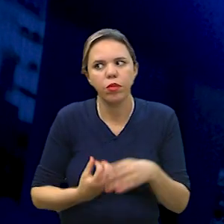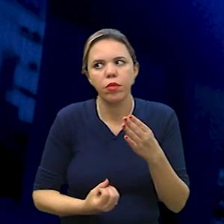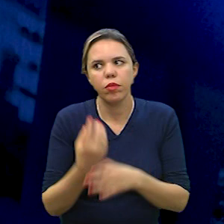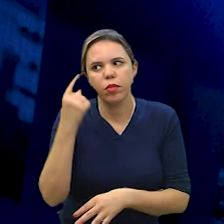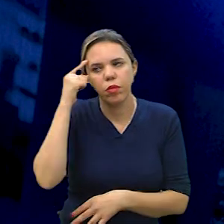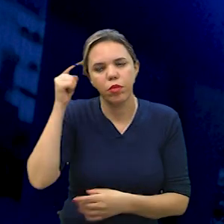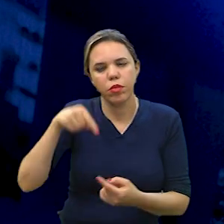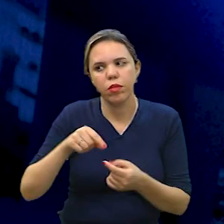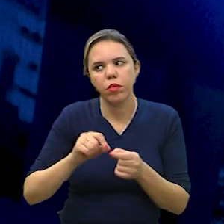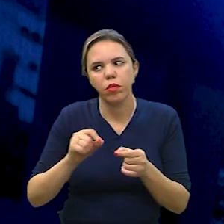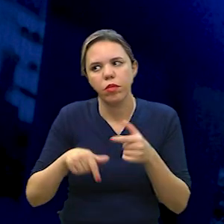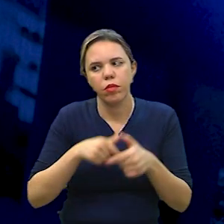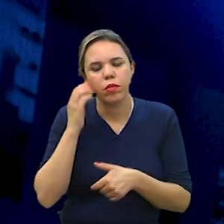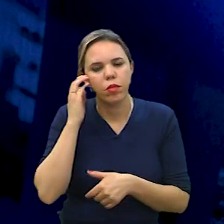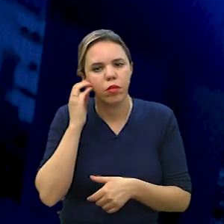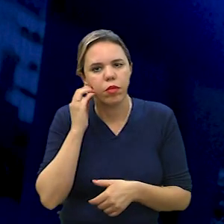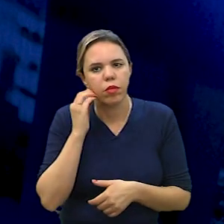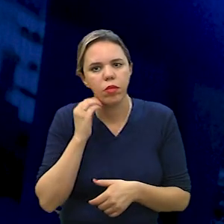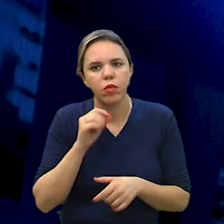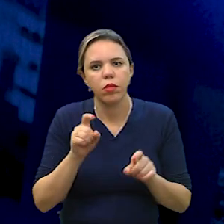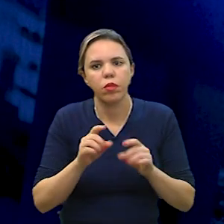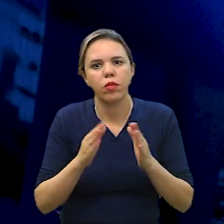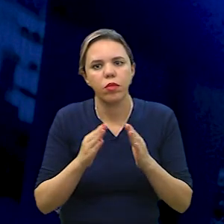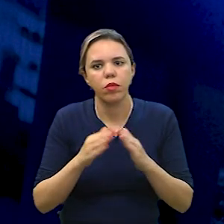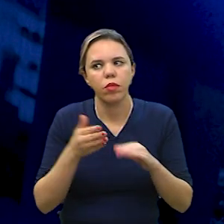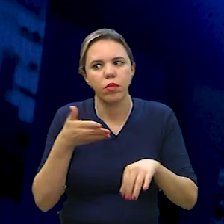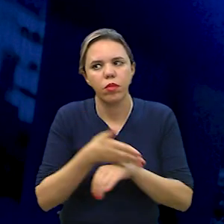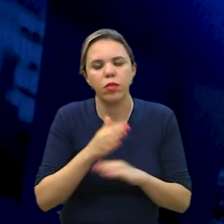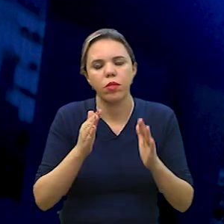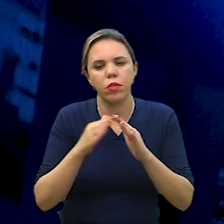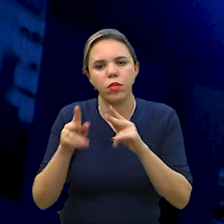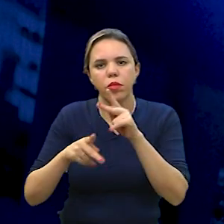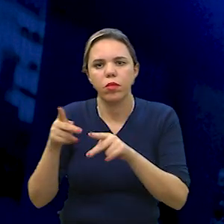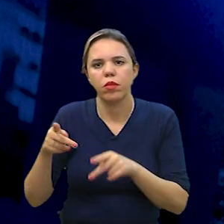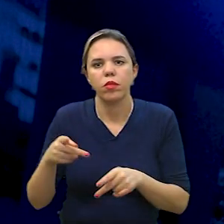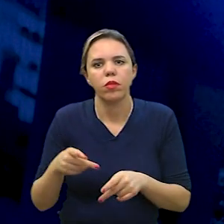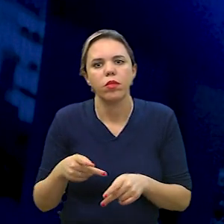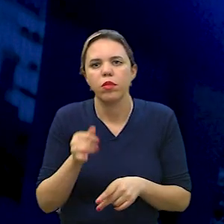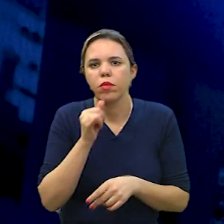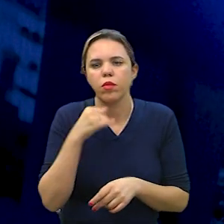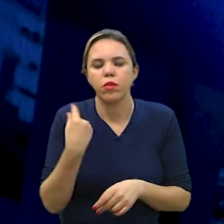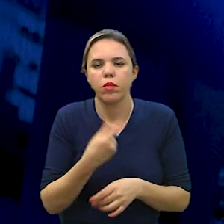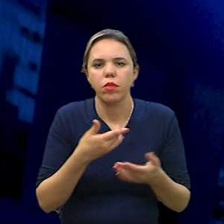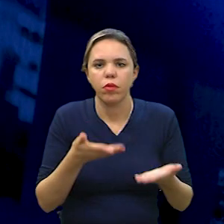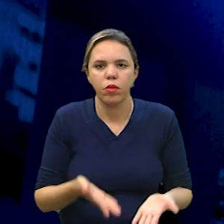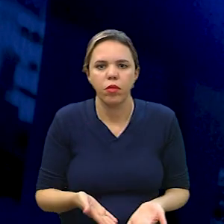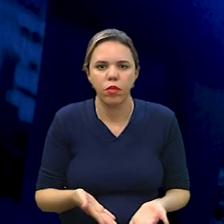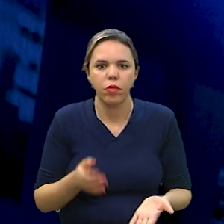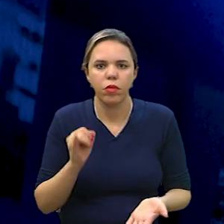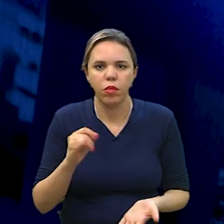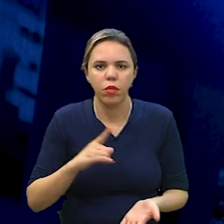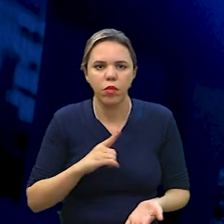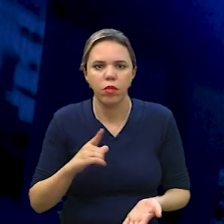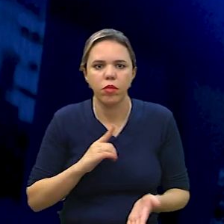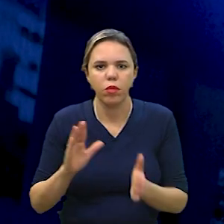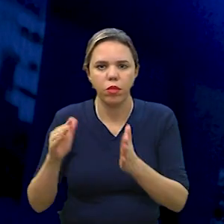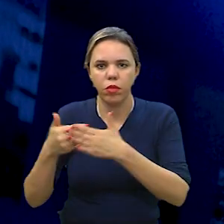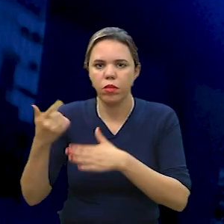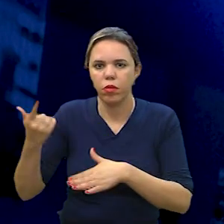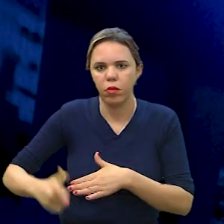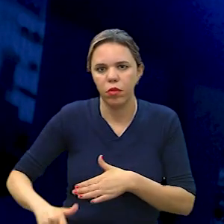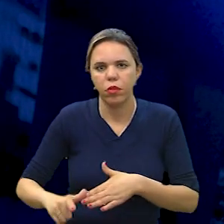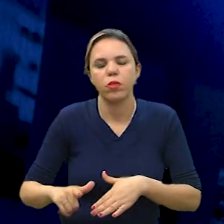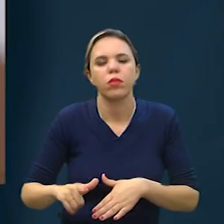surgiu uma grande ideia, que foi esse trabalho home care, que foi o trabalho domiciliar, que ficou de exemplo para a gente que se houver um